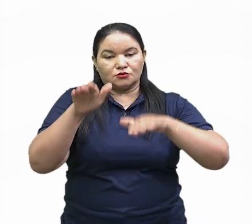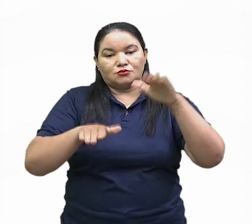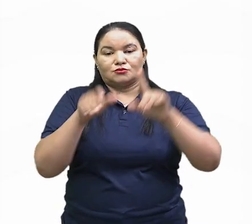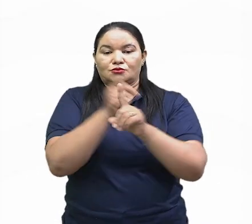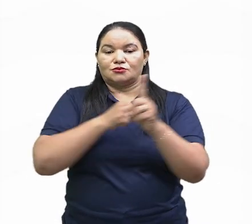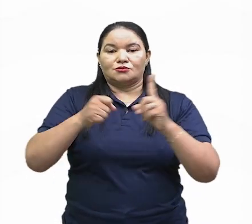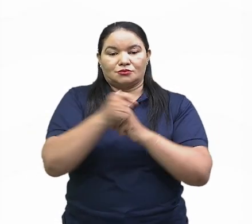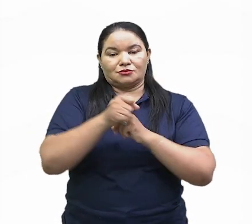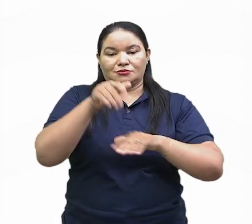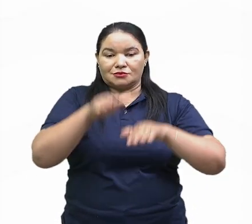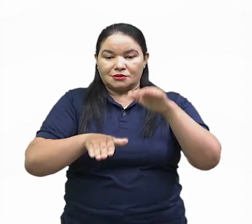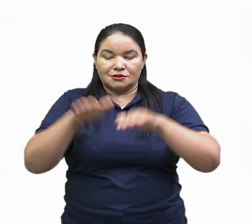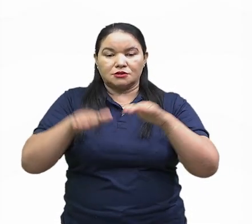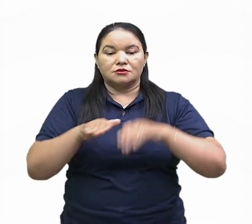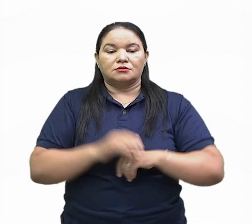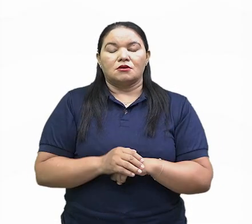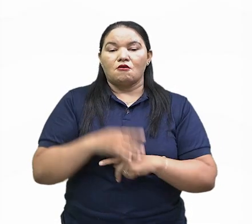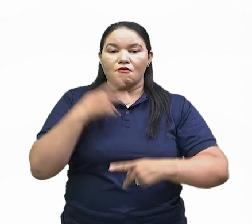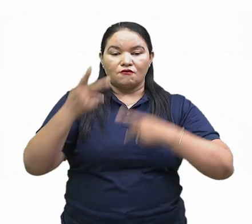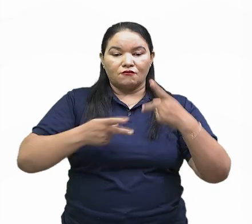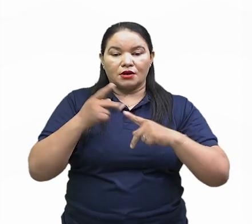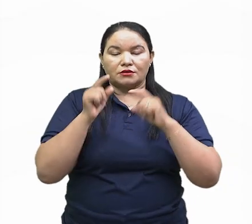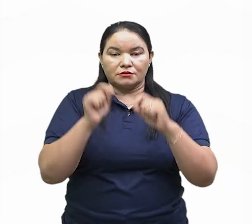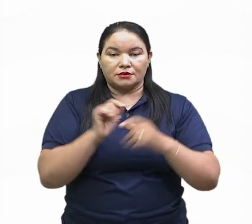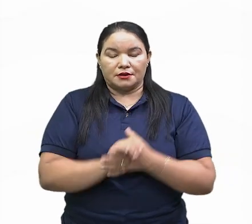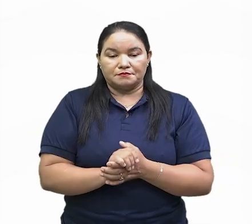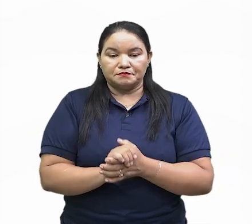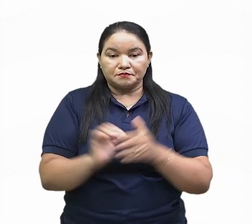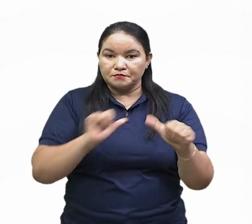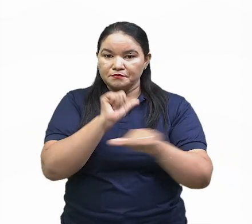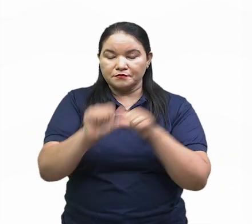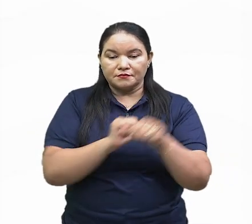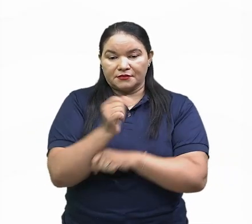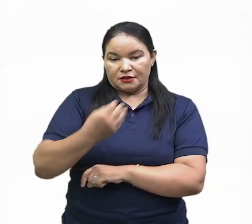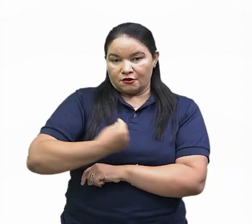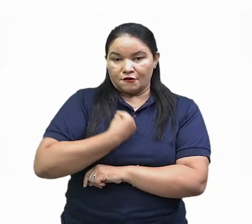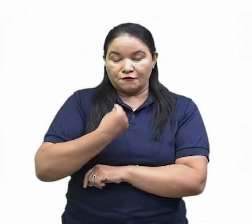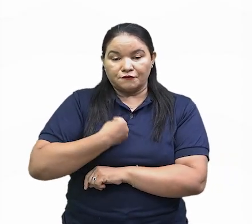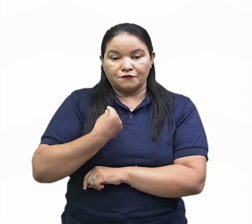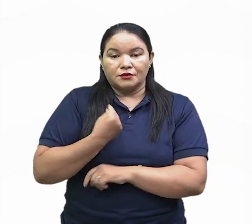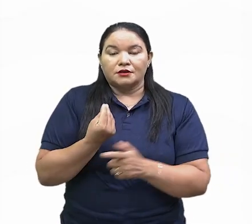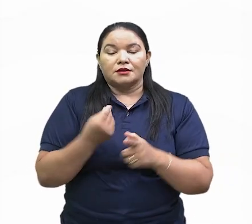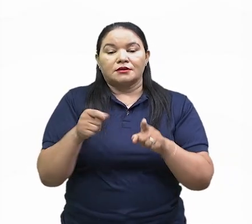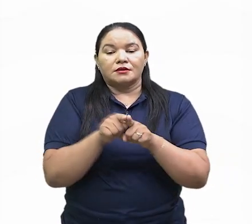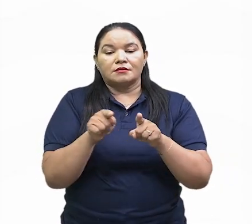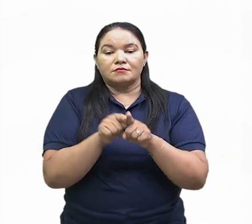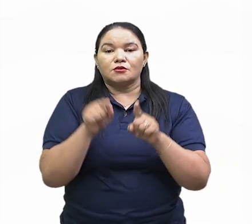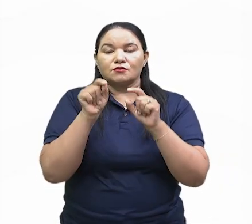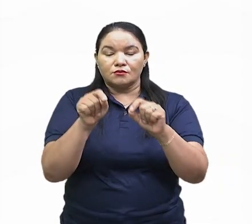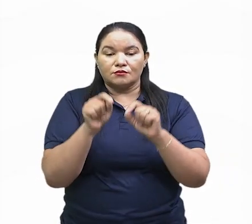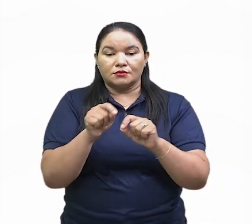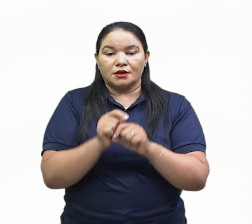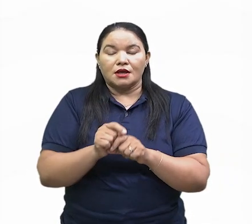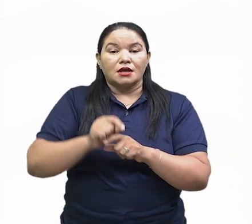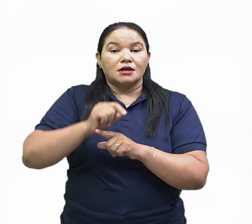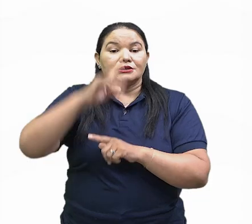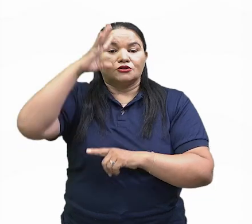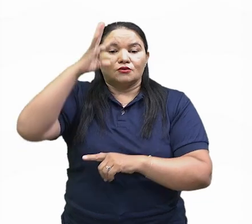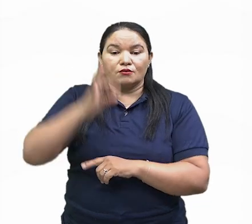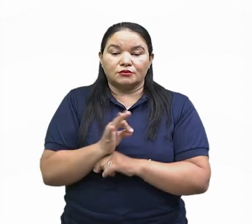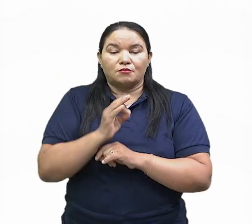social, onde defende o quê? Melhorias nas condições de vida como solução para a